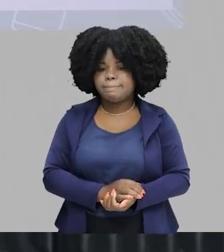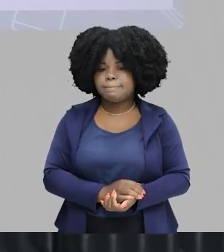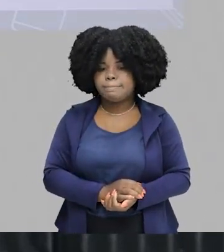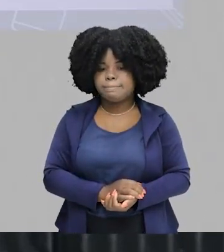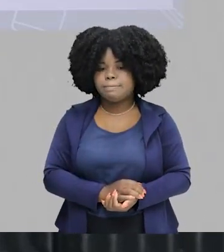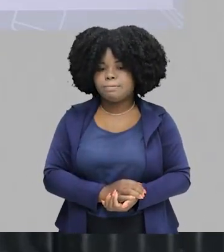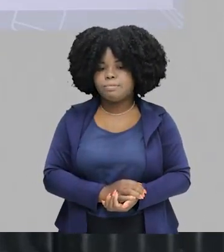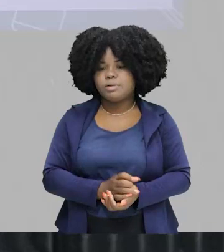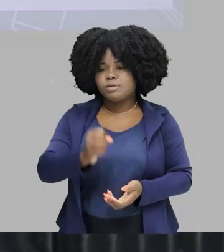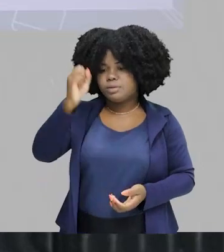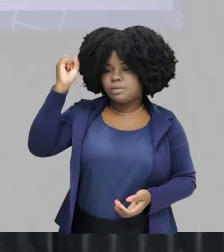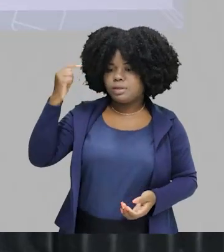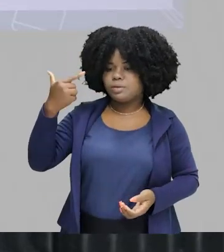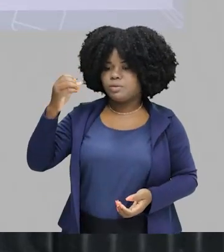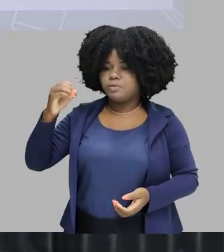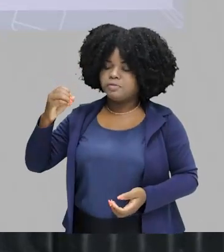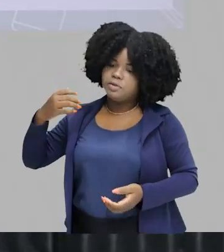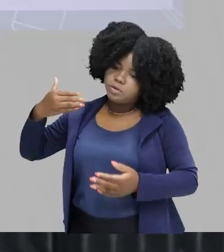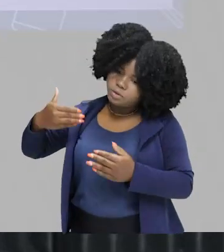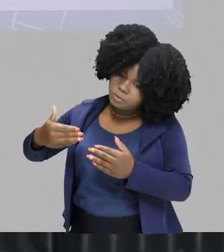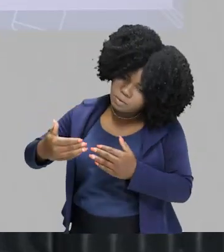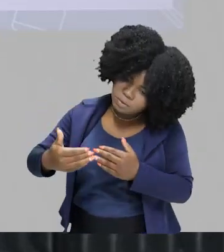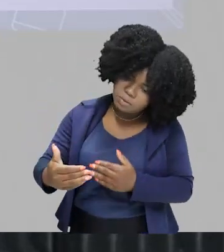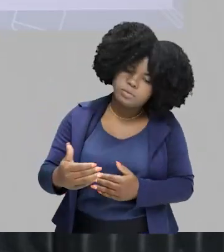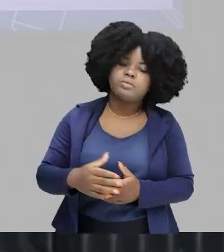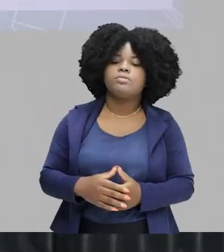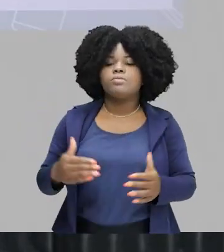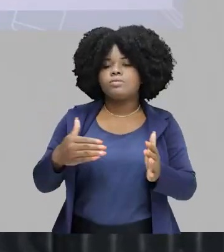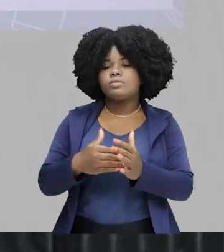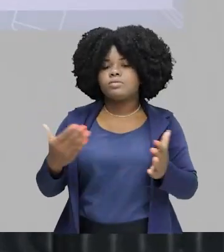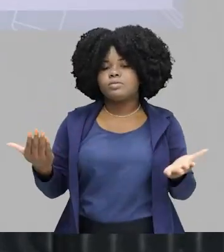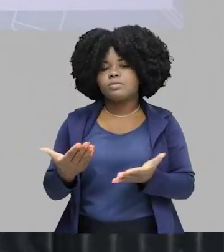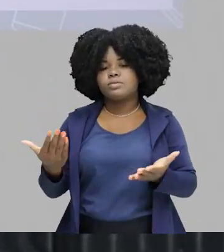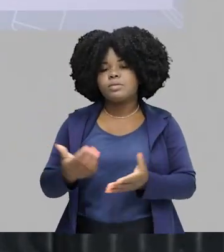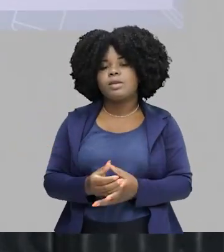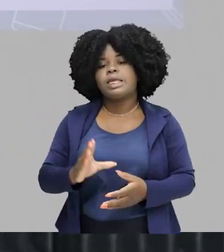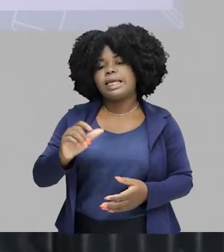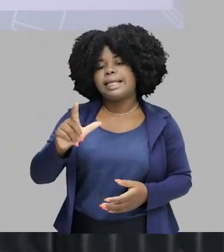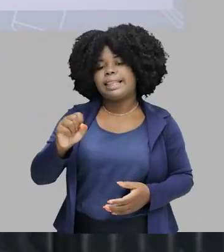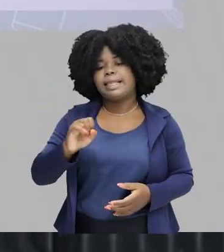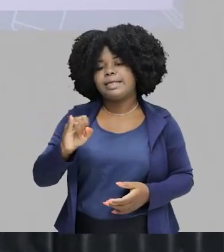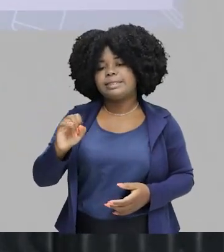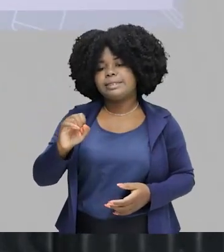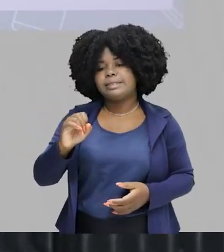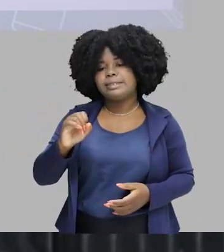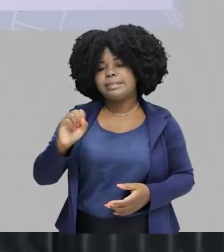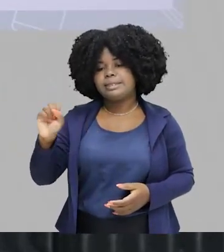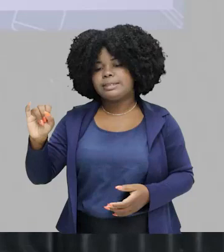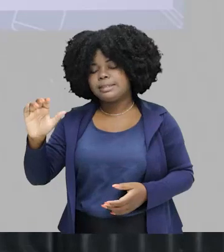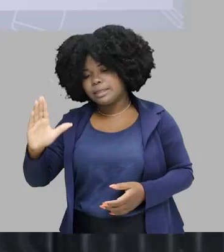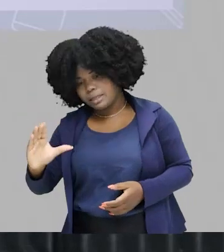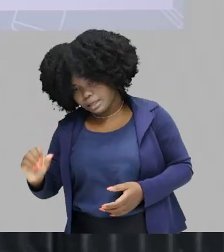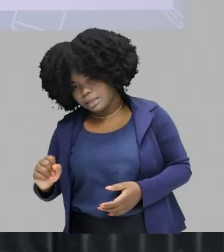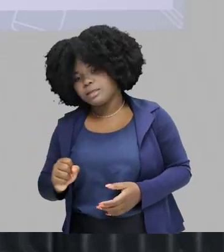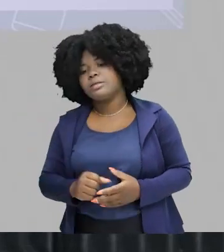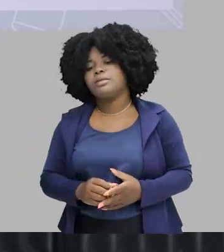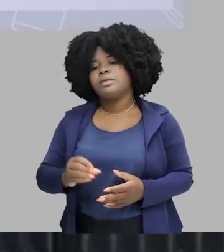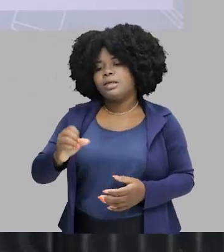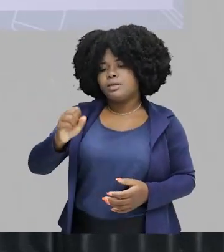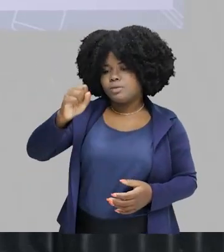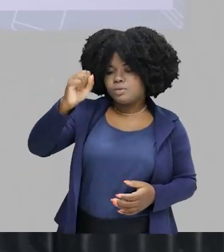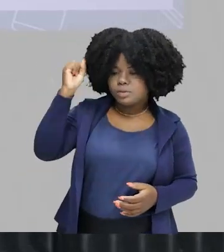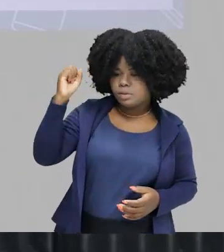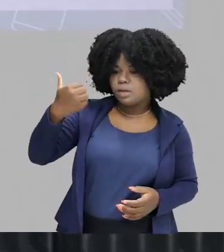XX para frente, até hoje. E a sociologia clássica é do século XX para trás, entendeu? Século XIX e XX. Então